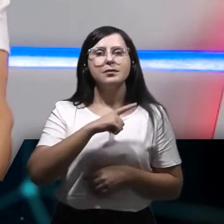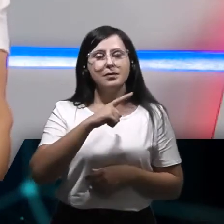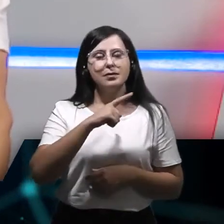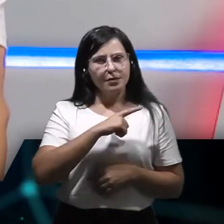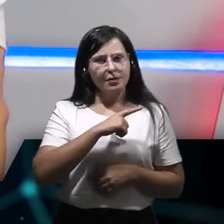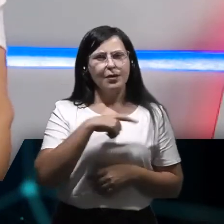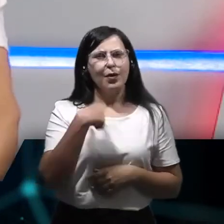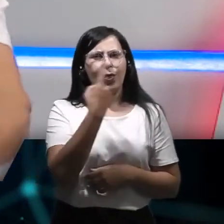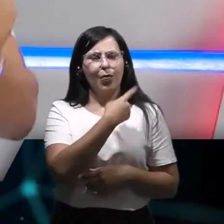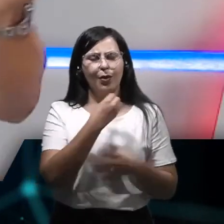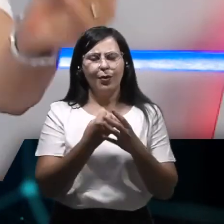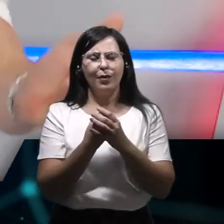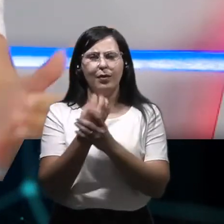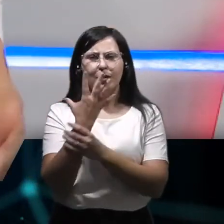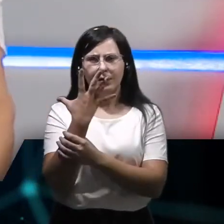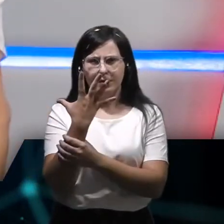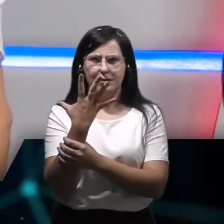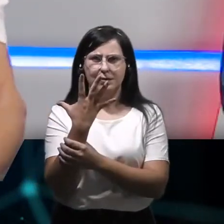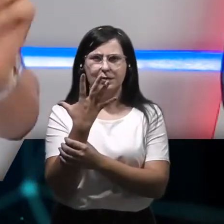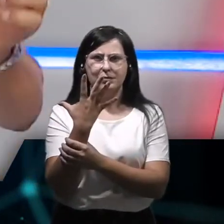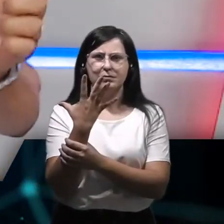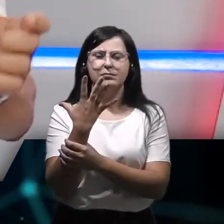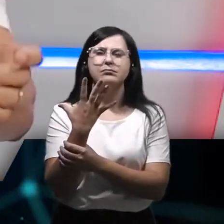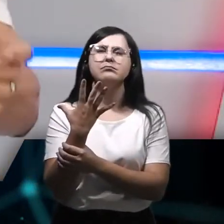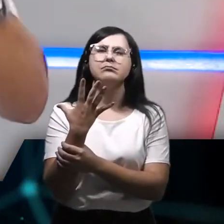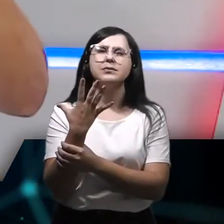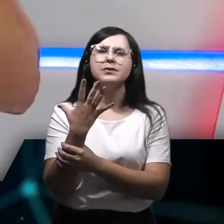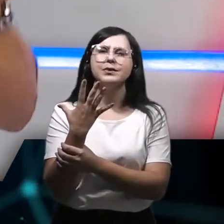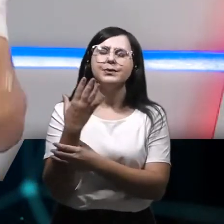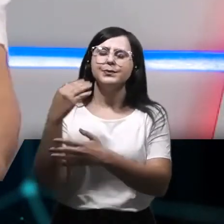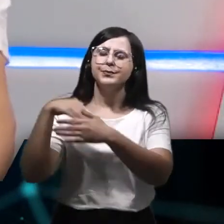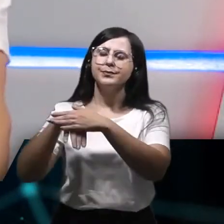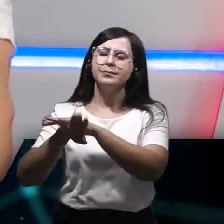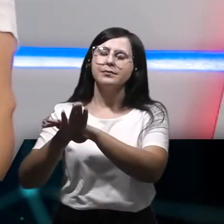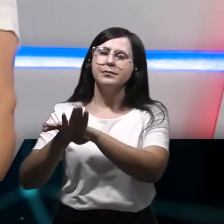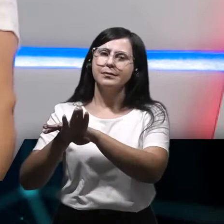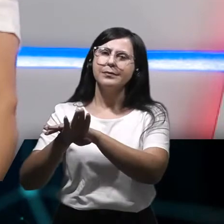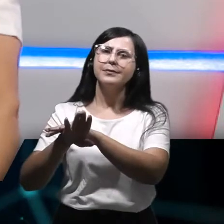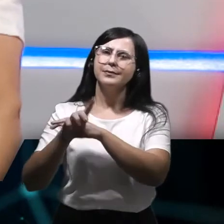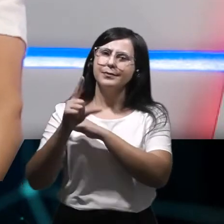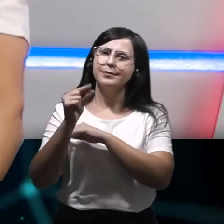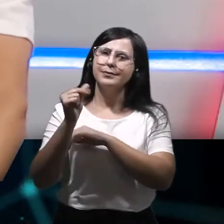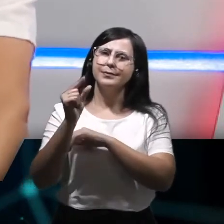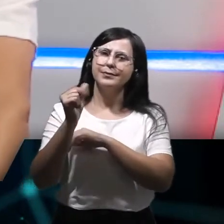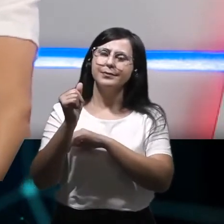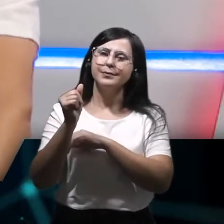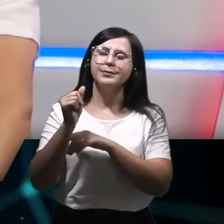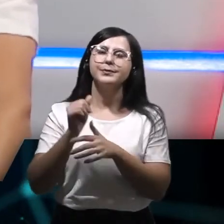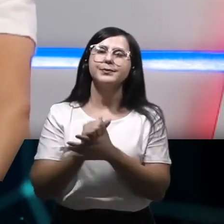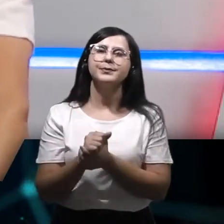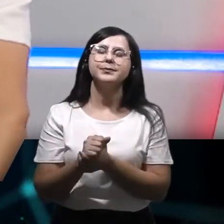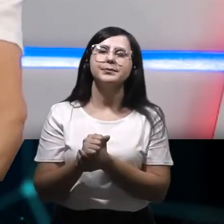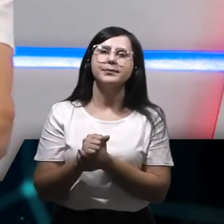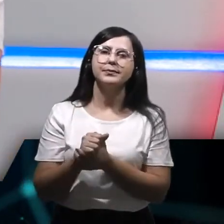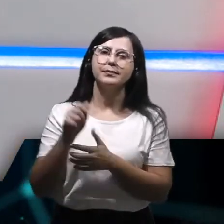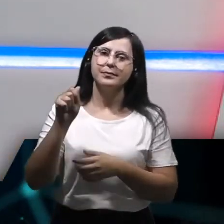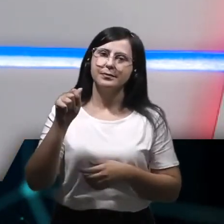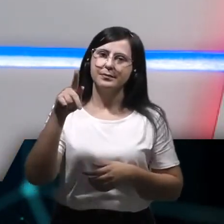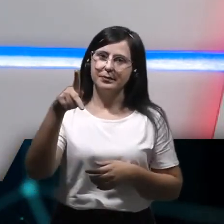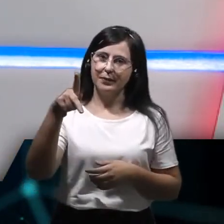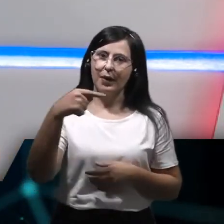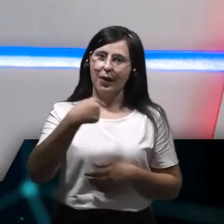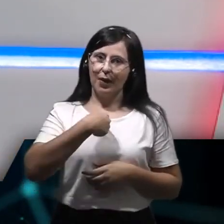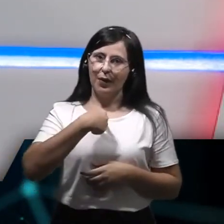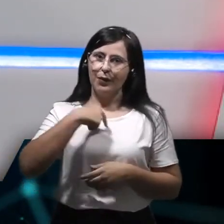feita por nós, porque o recolhimento era menor para os funcionários, e eu criei o Fundo